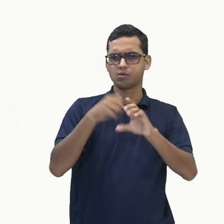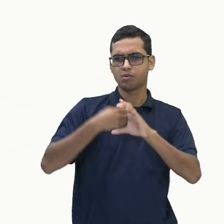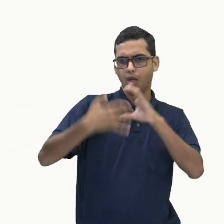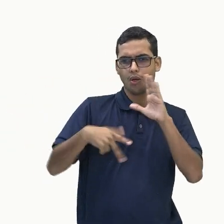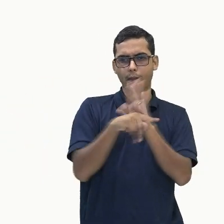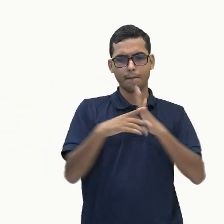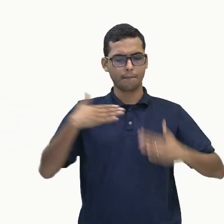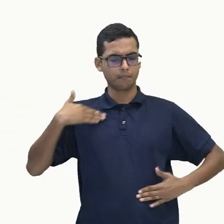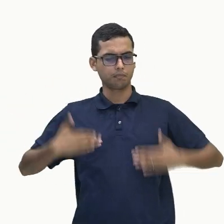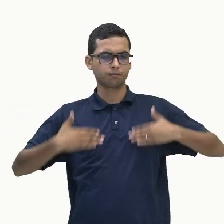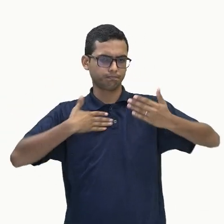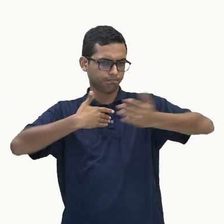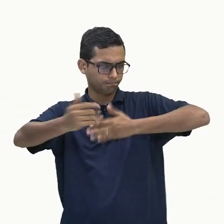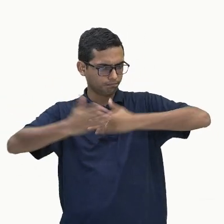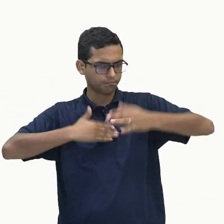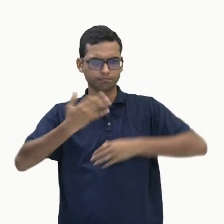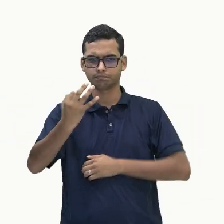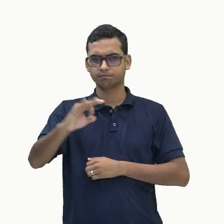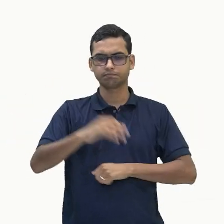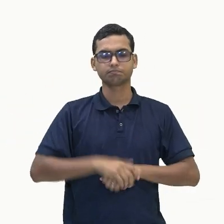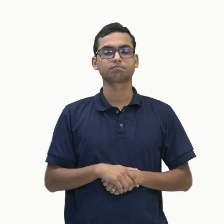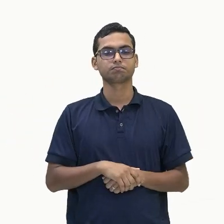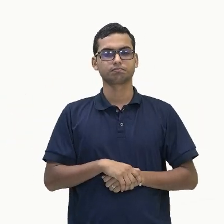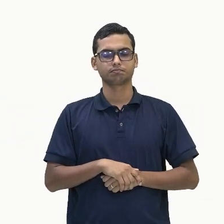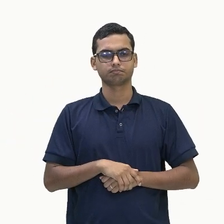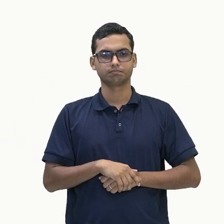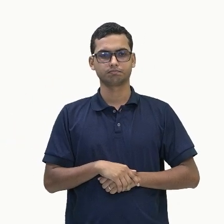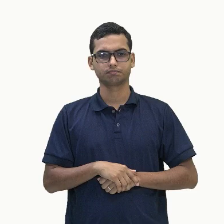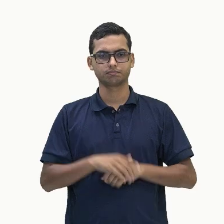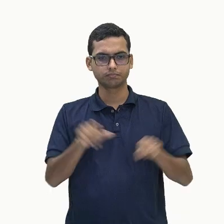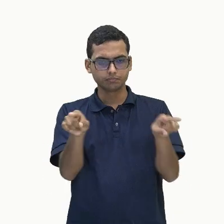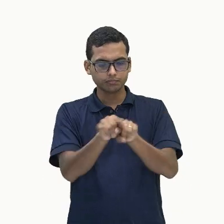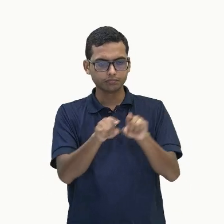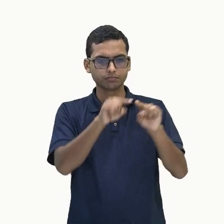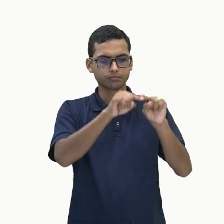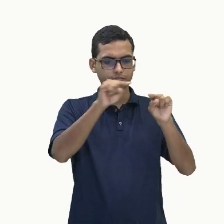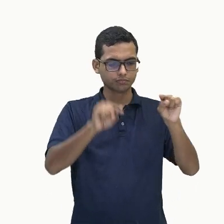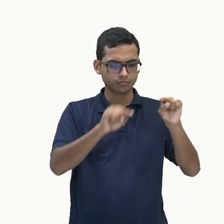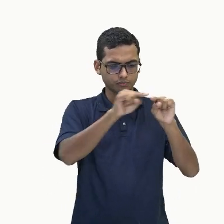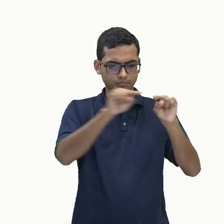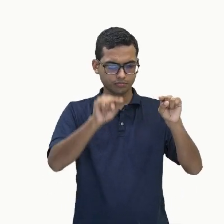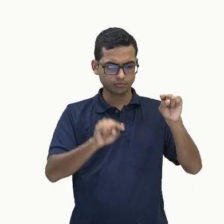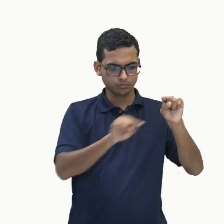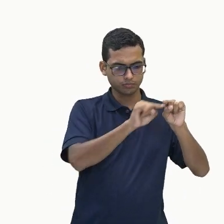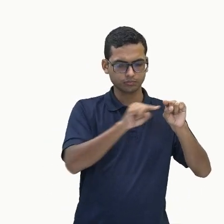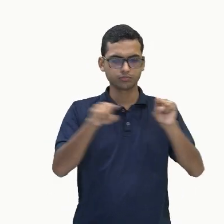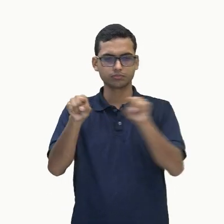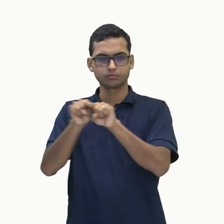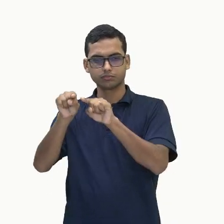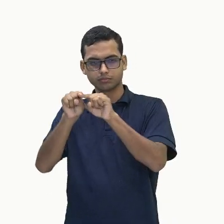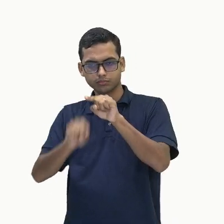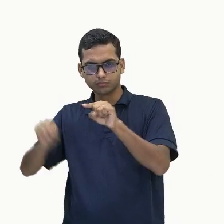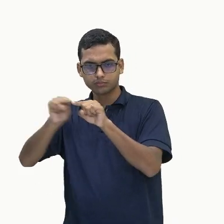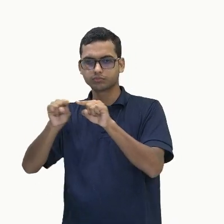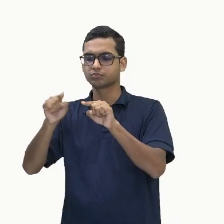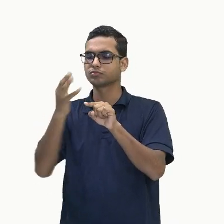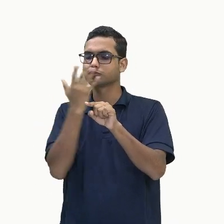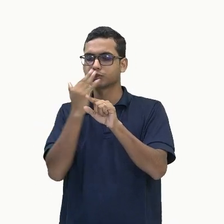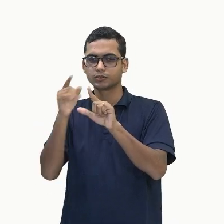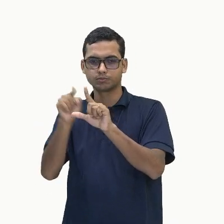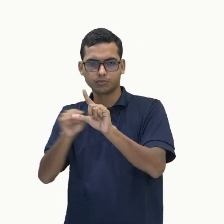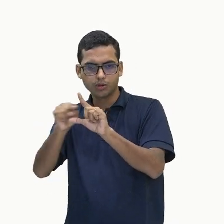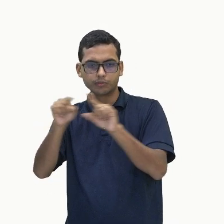característica qualquer. Mas aqui a gente tem o símbolo de um homem normal né, pois não está pintado, e de uma